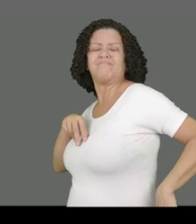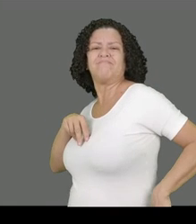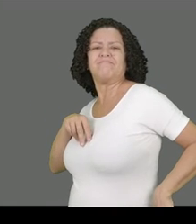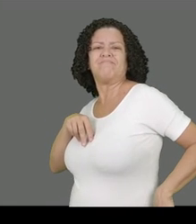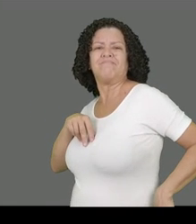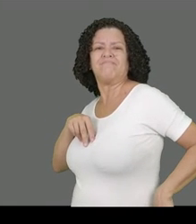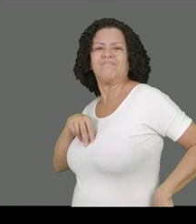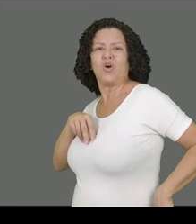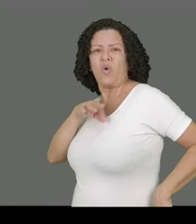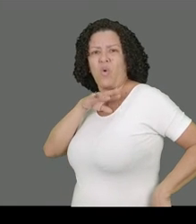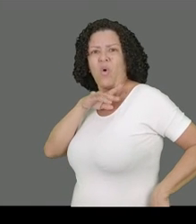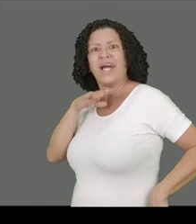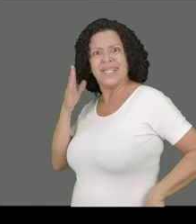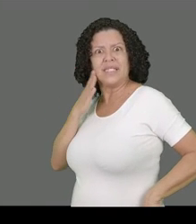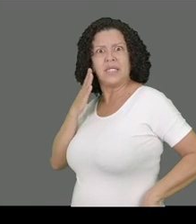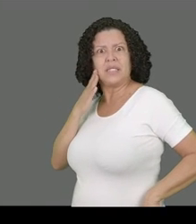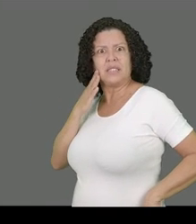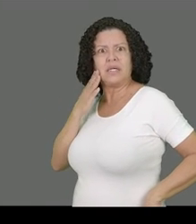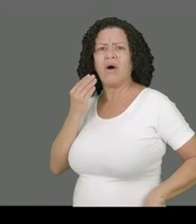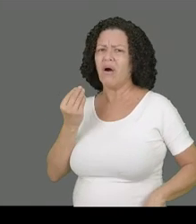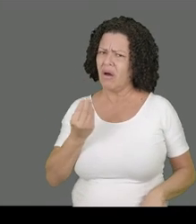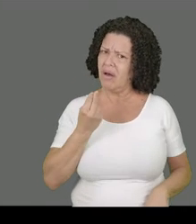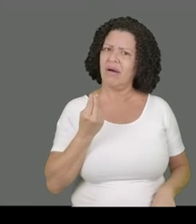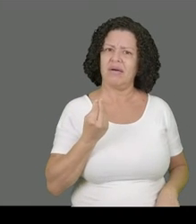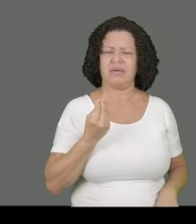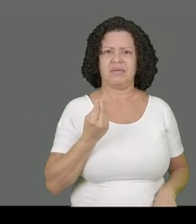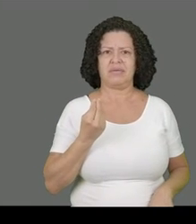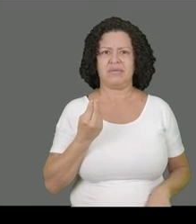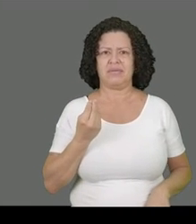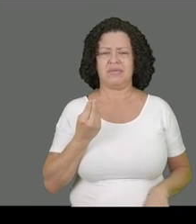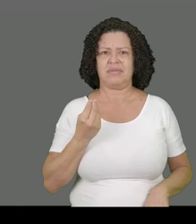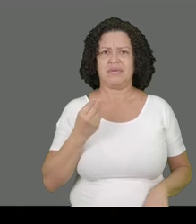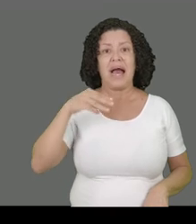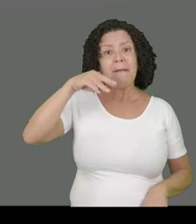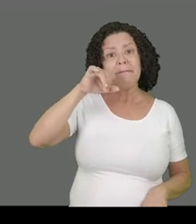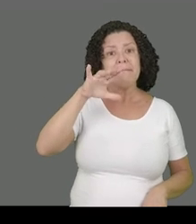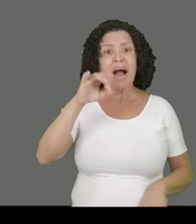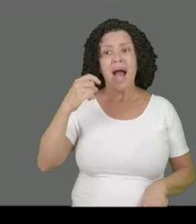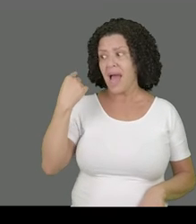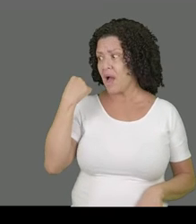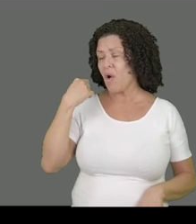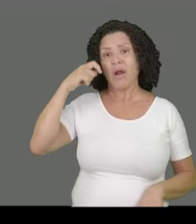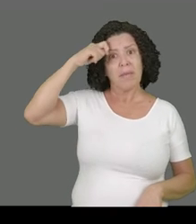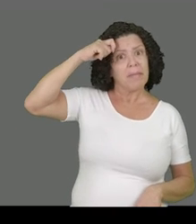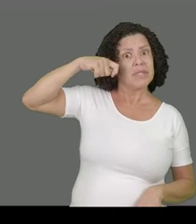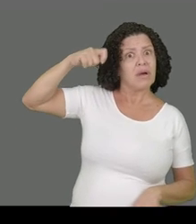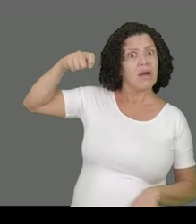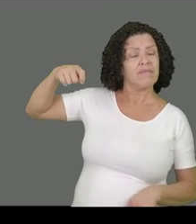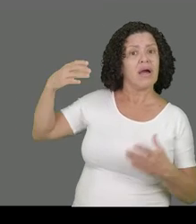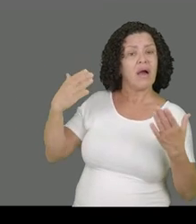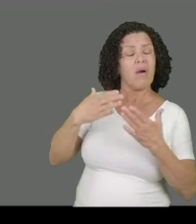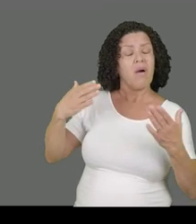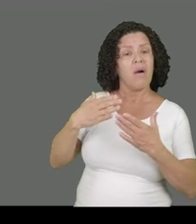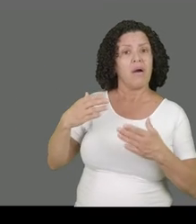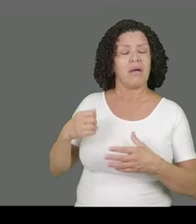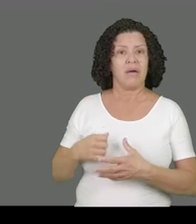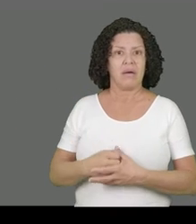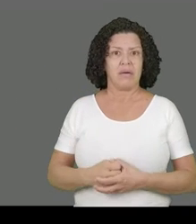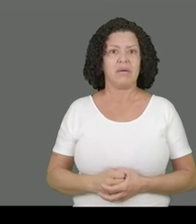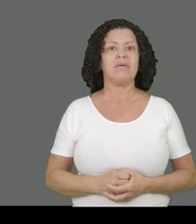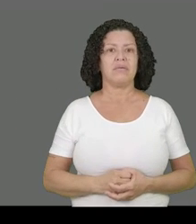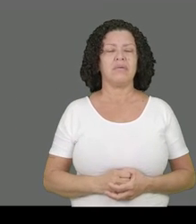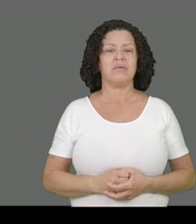névoa dos caminhos condenáveis. Olha só, ela disse para nós agora em maio, através de uma